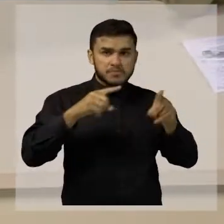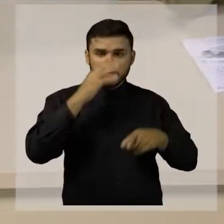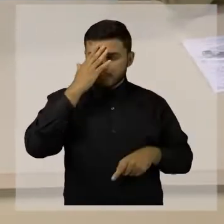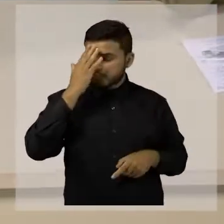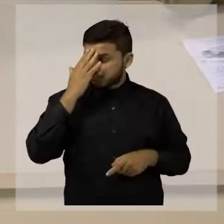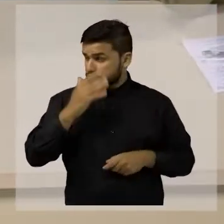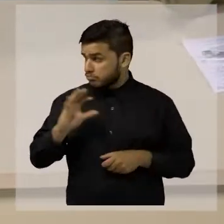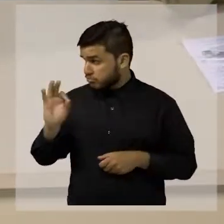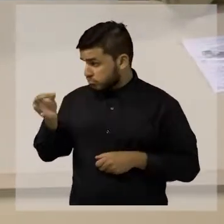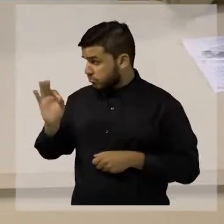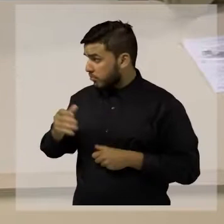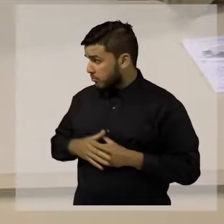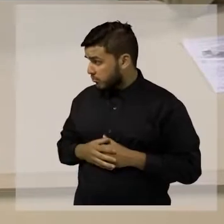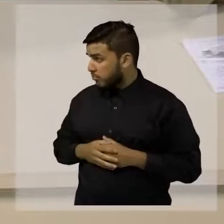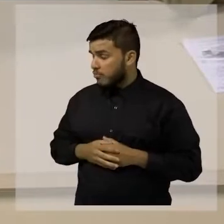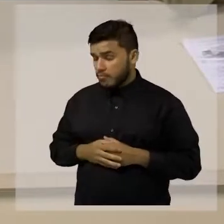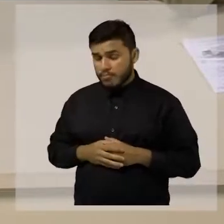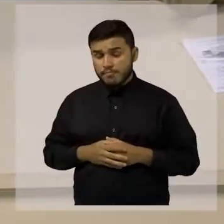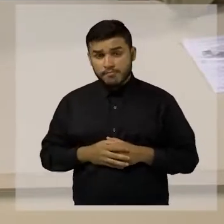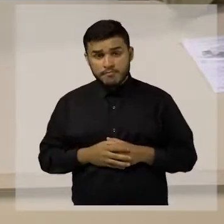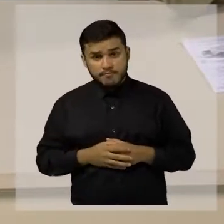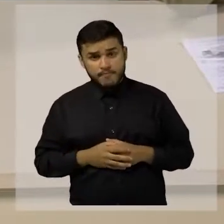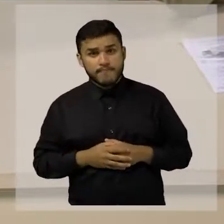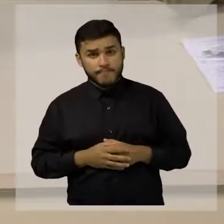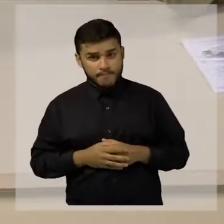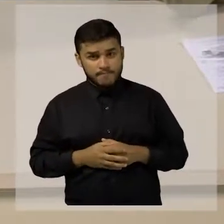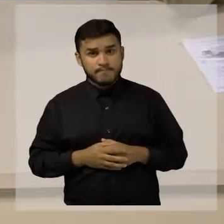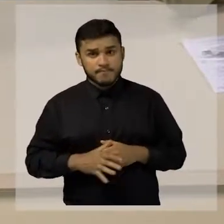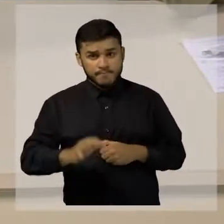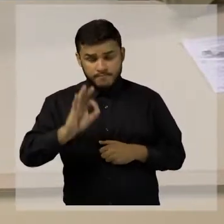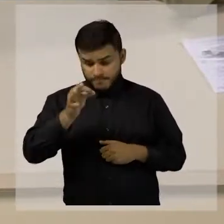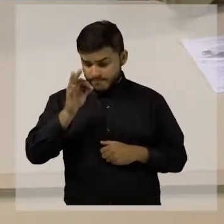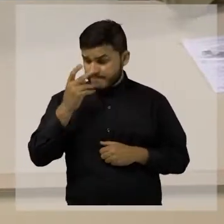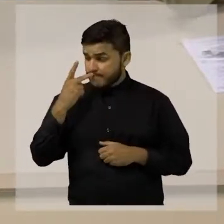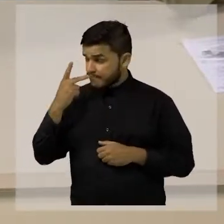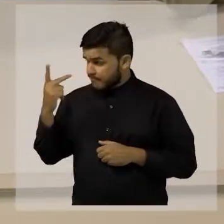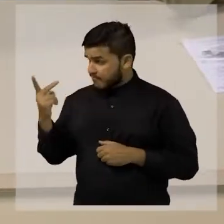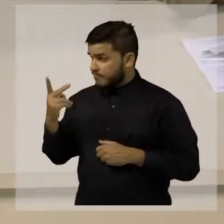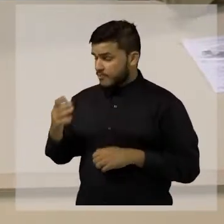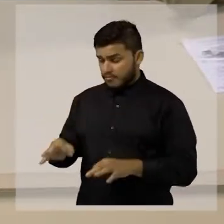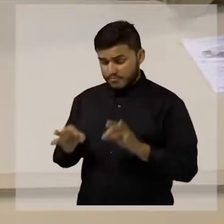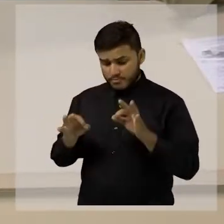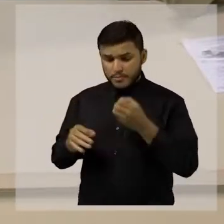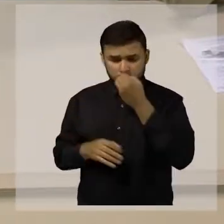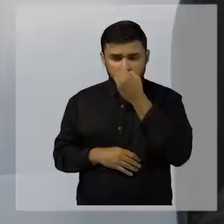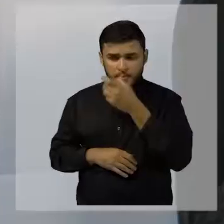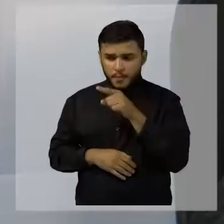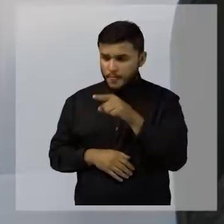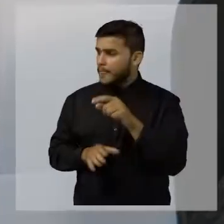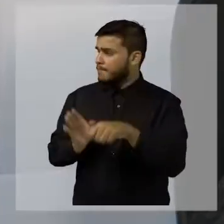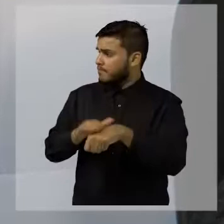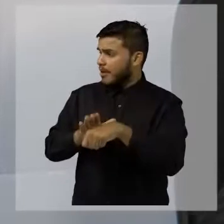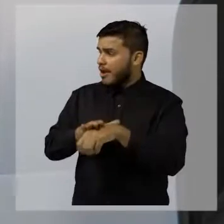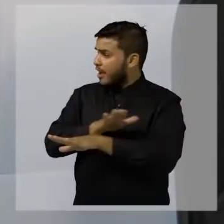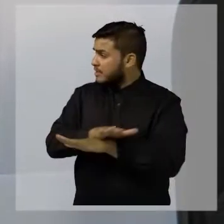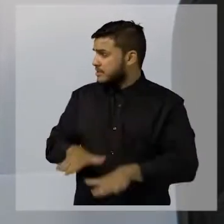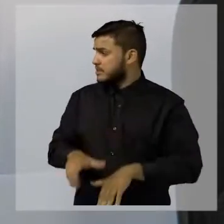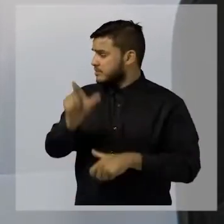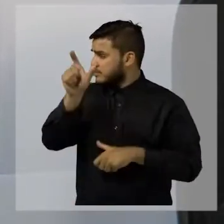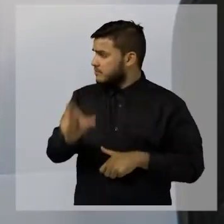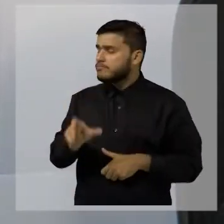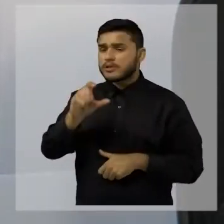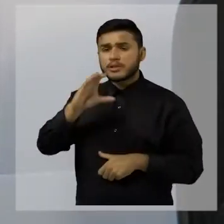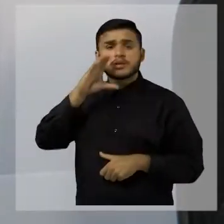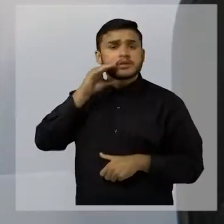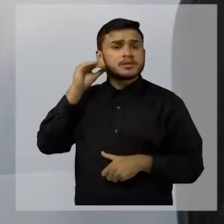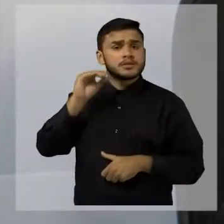alguma maneira, isso para ele é positivo. Porque eu acho que aquele é a essência do Ciro, que é aquele